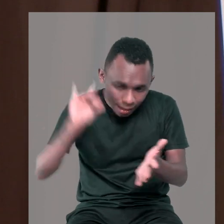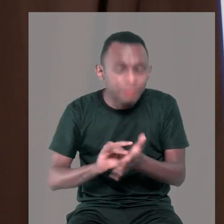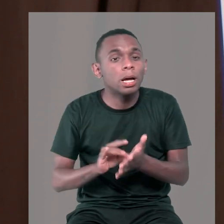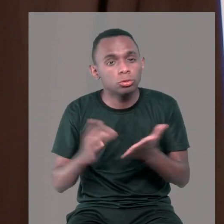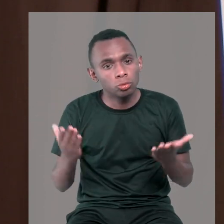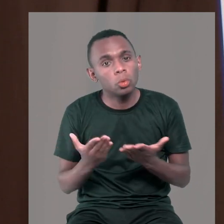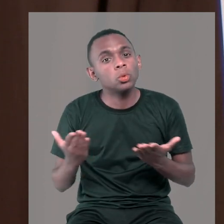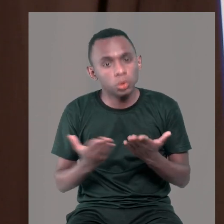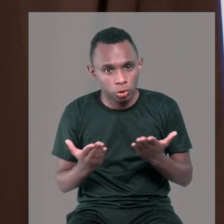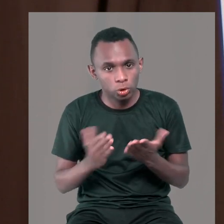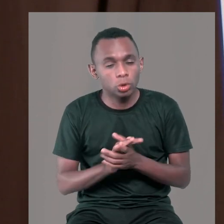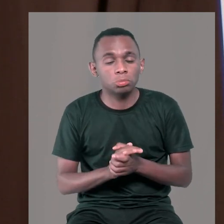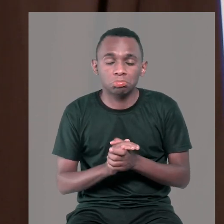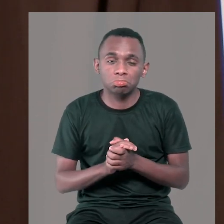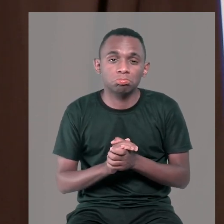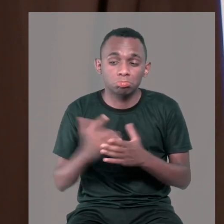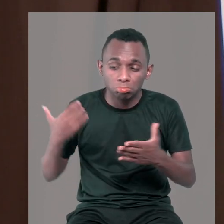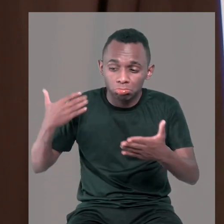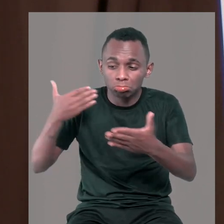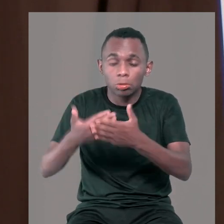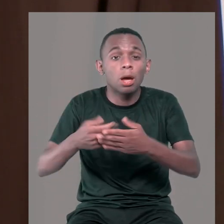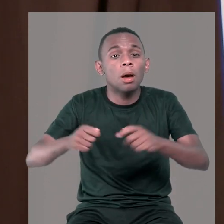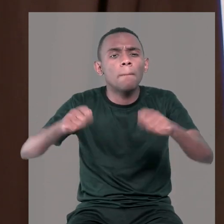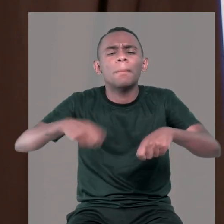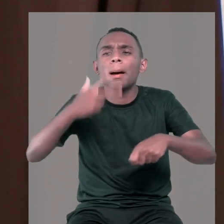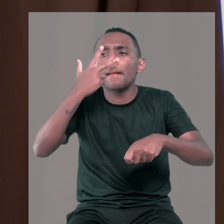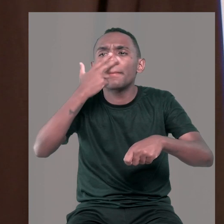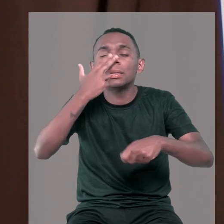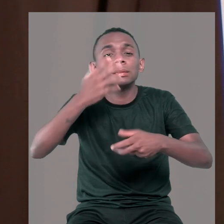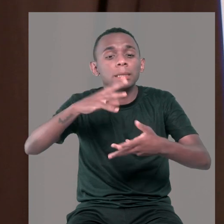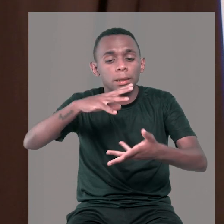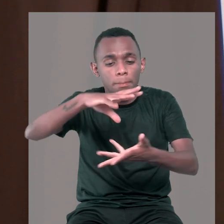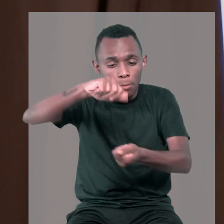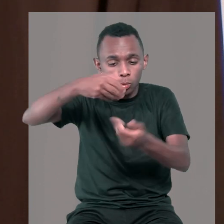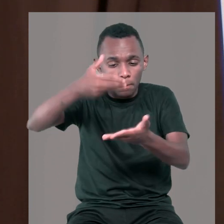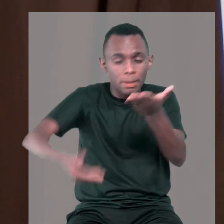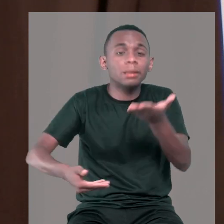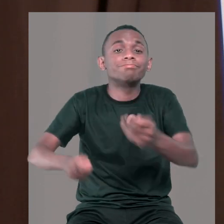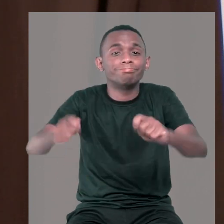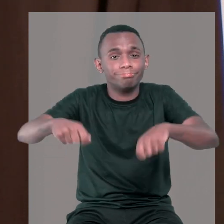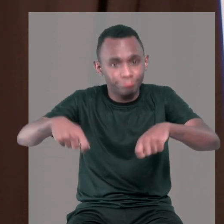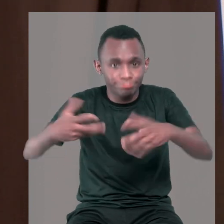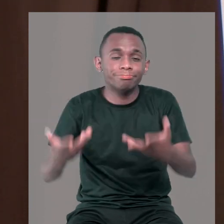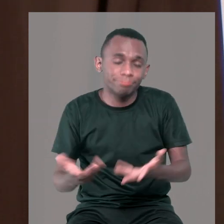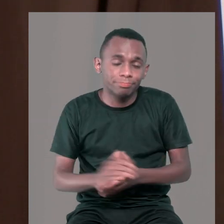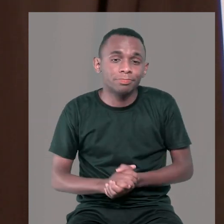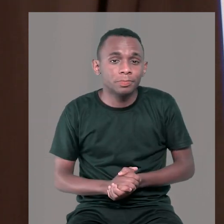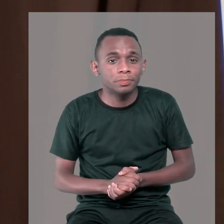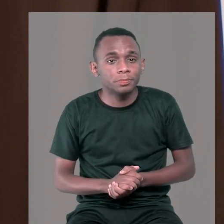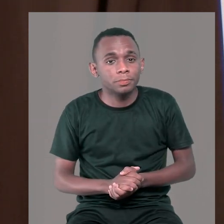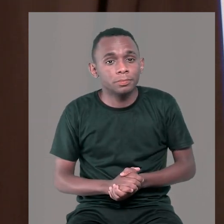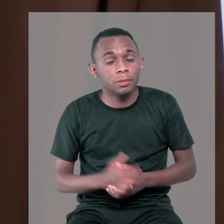essa perda do mundo pode ser causada, dentre outros fatores, evidentemente, mas acho que ela pode ser